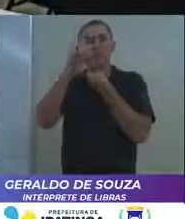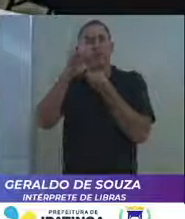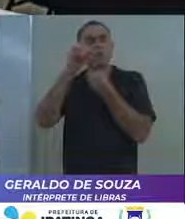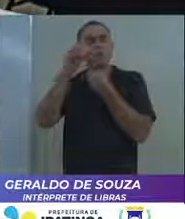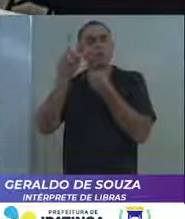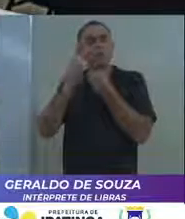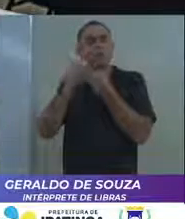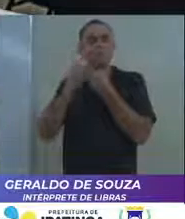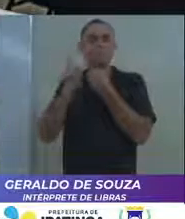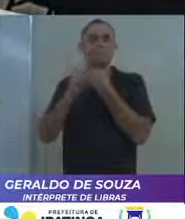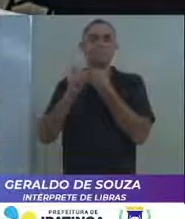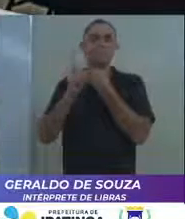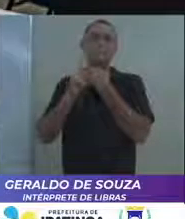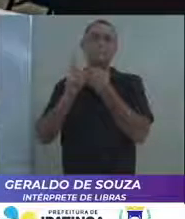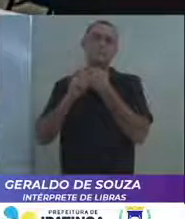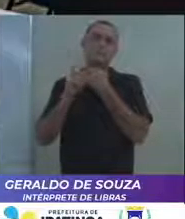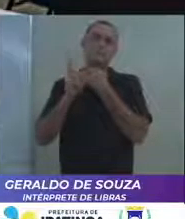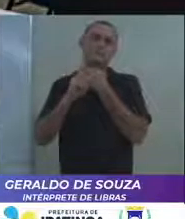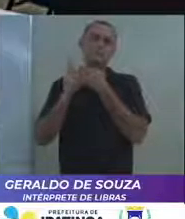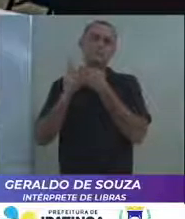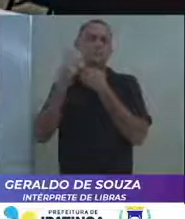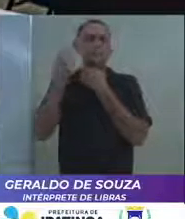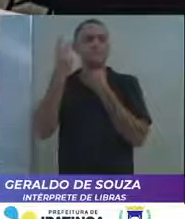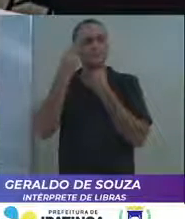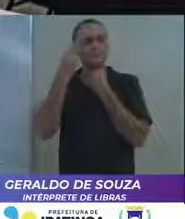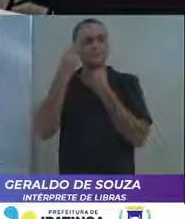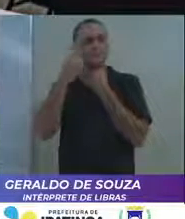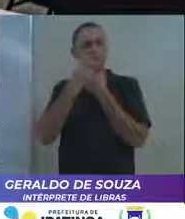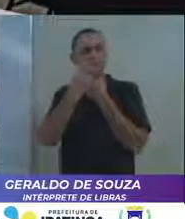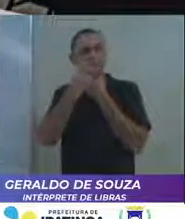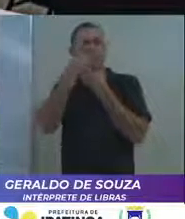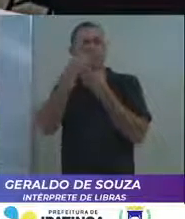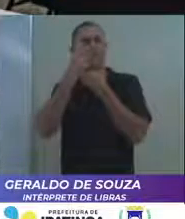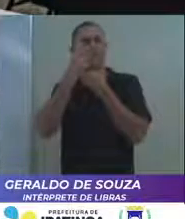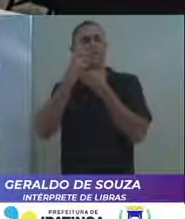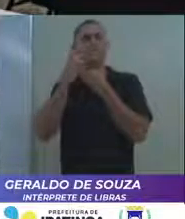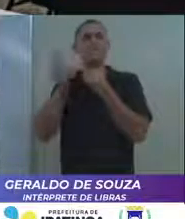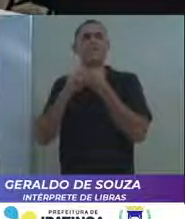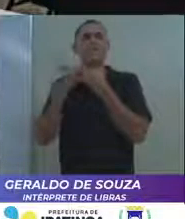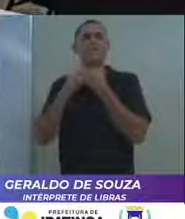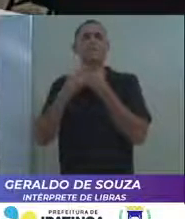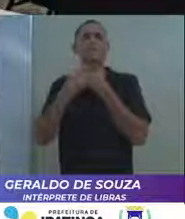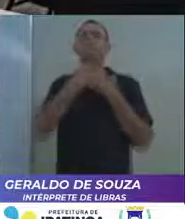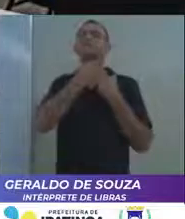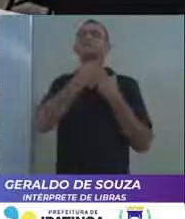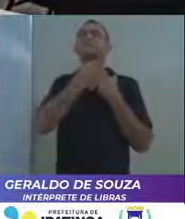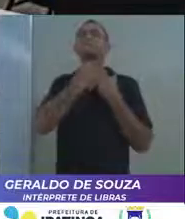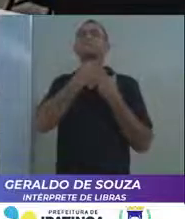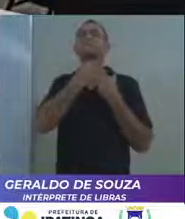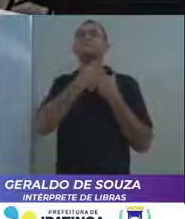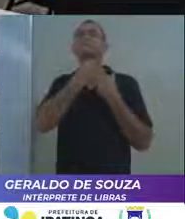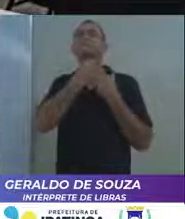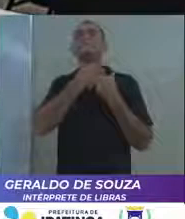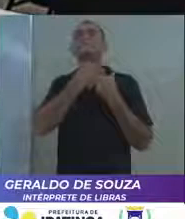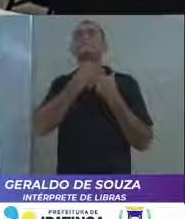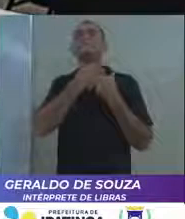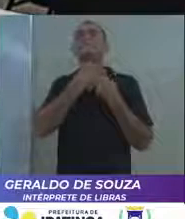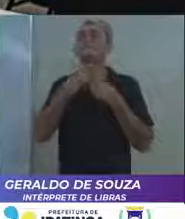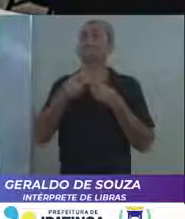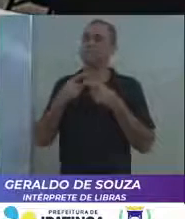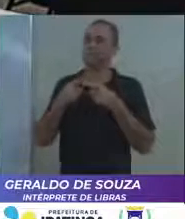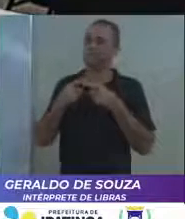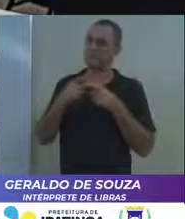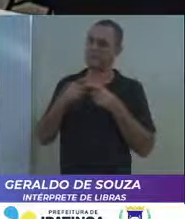som da minha voz de maneira mais alta. Outra possibilidade é a gente utilizar mais